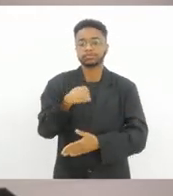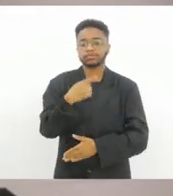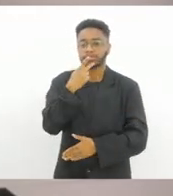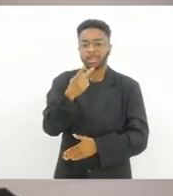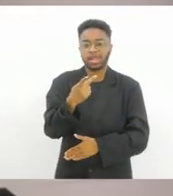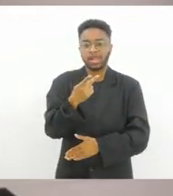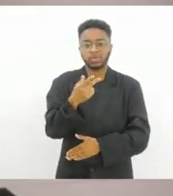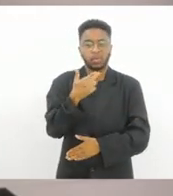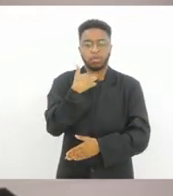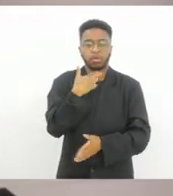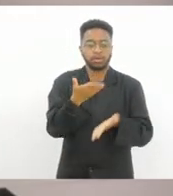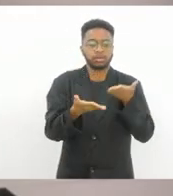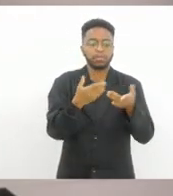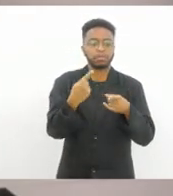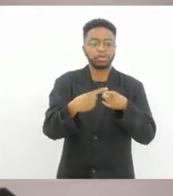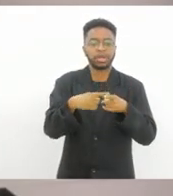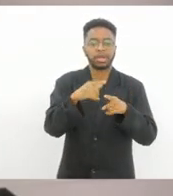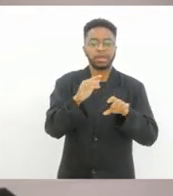atender porque você é de esquerda,